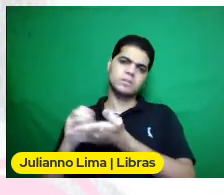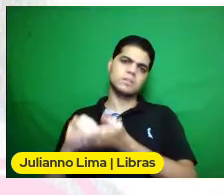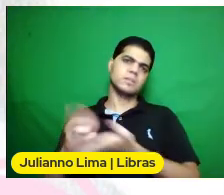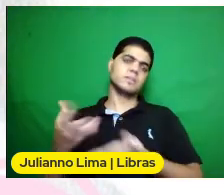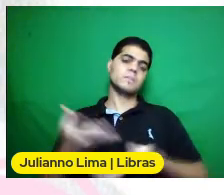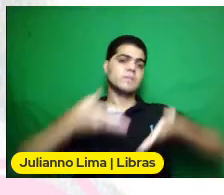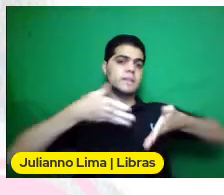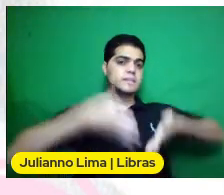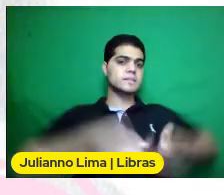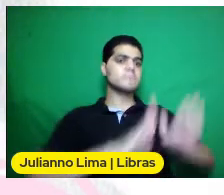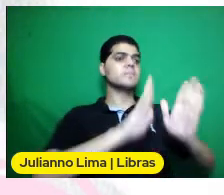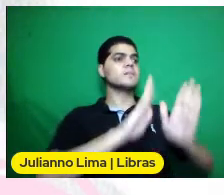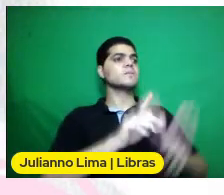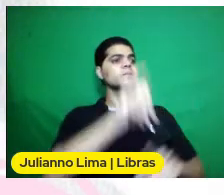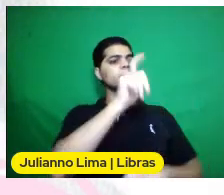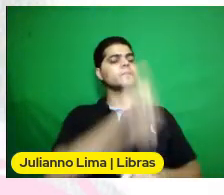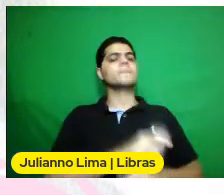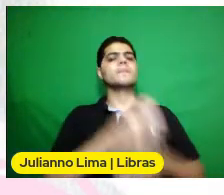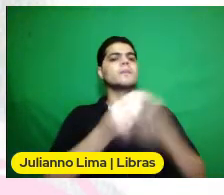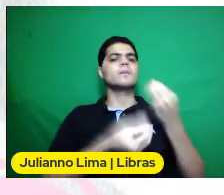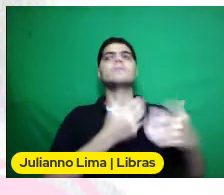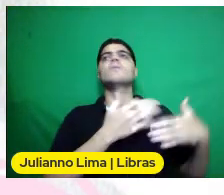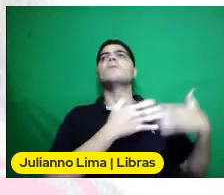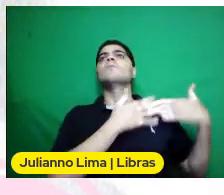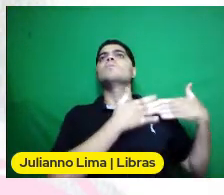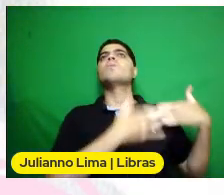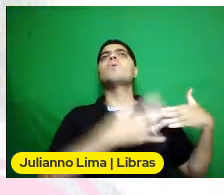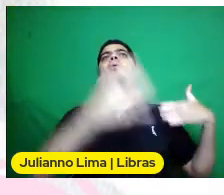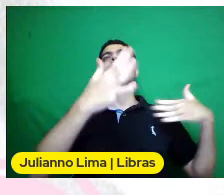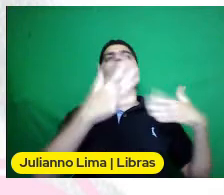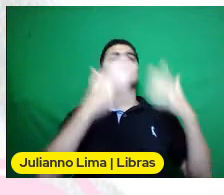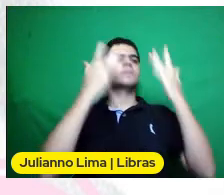dela, por muito tempo ficou sem saber